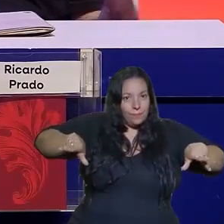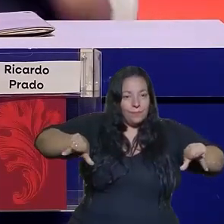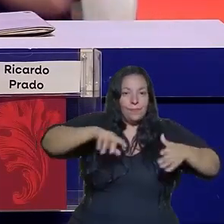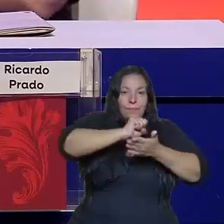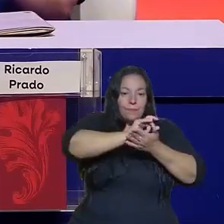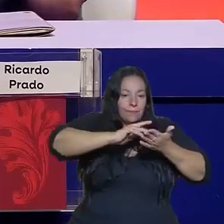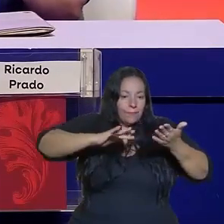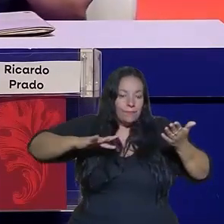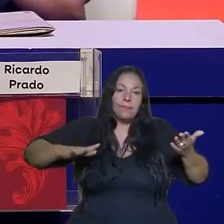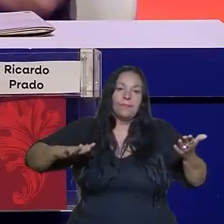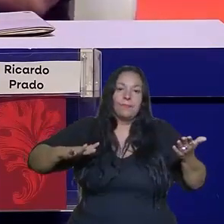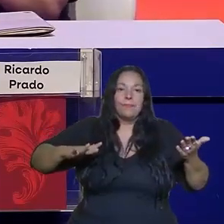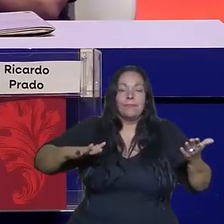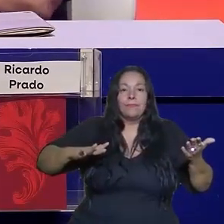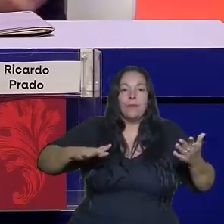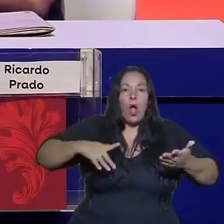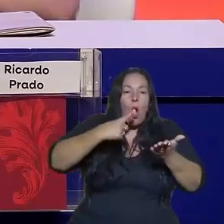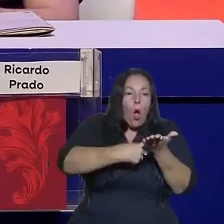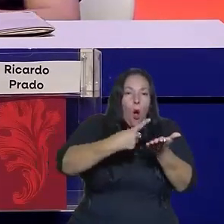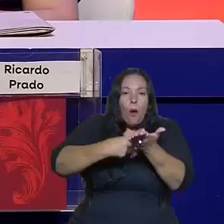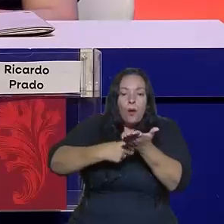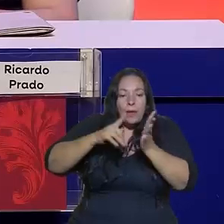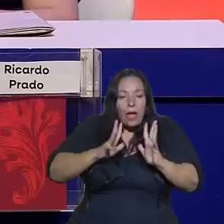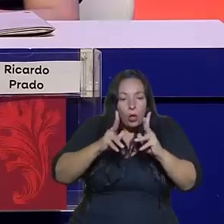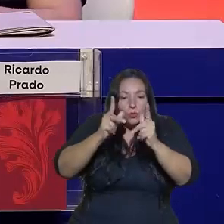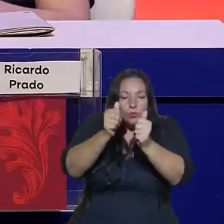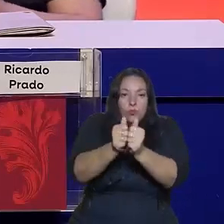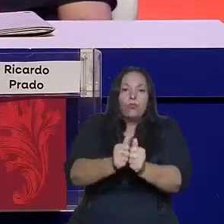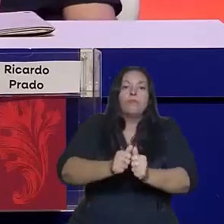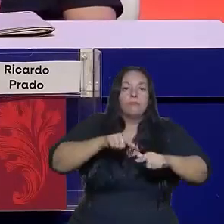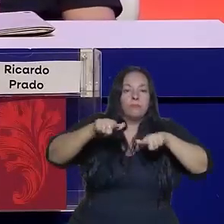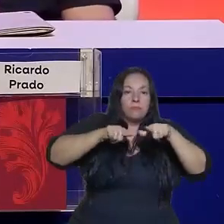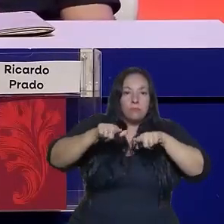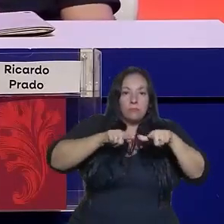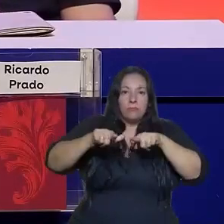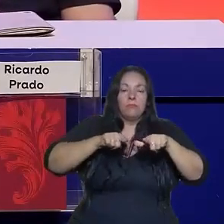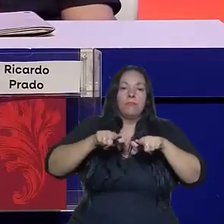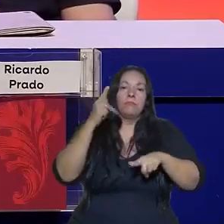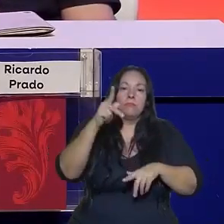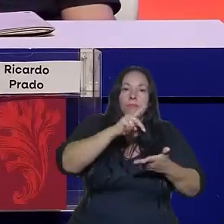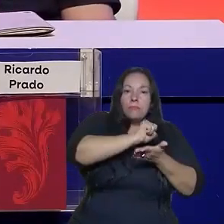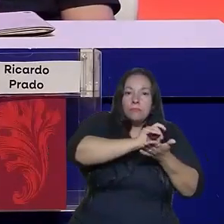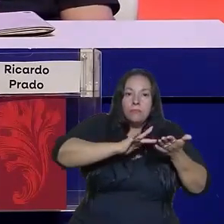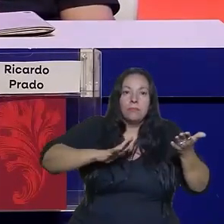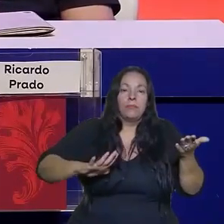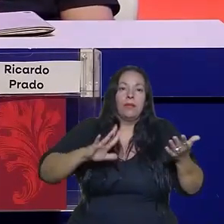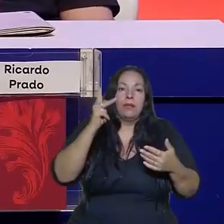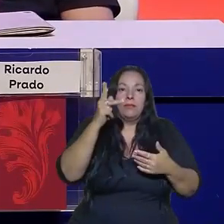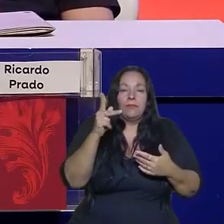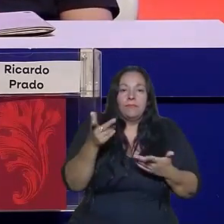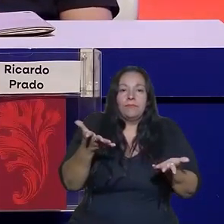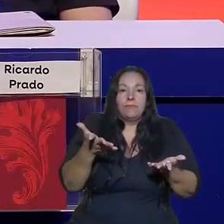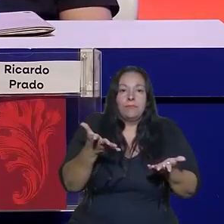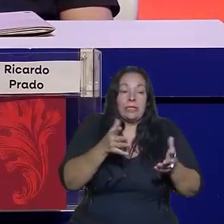fizesse cruzar, combinar todos esses ramos, né? Então, fiquei muito impressionado com a sua